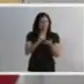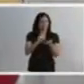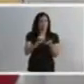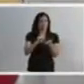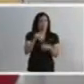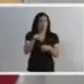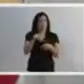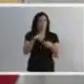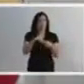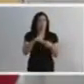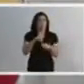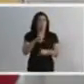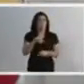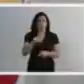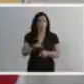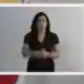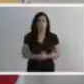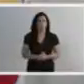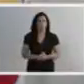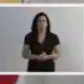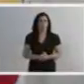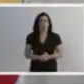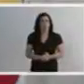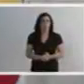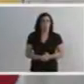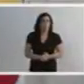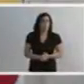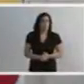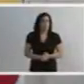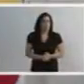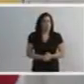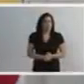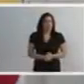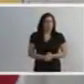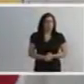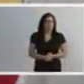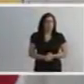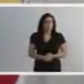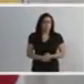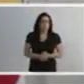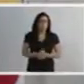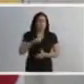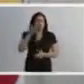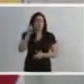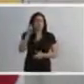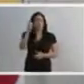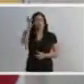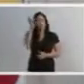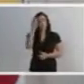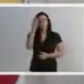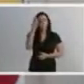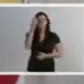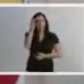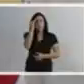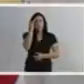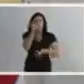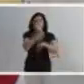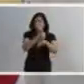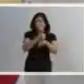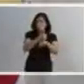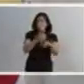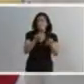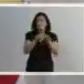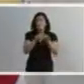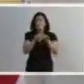município onde tudo que com a graça de deus e com o entendimento dos profissionais que